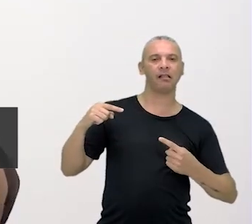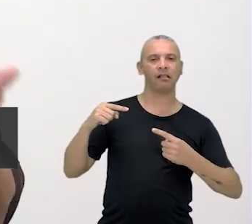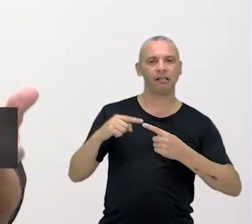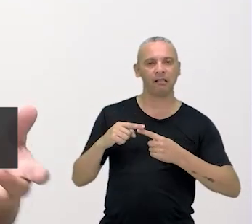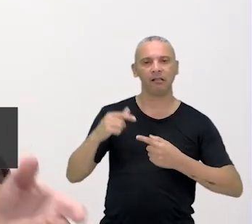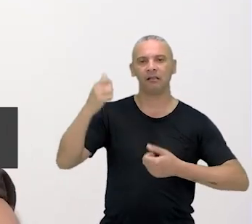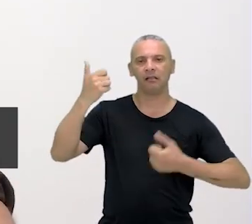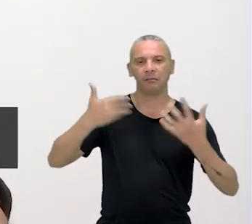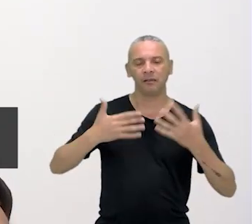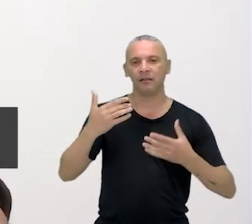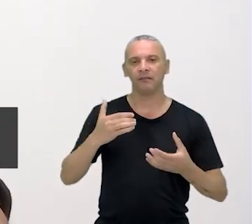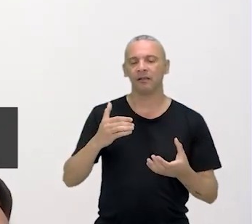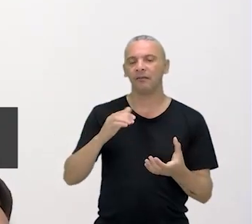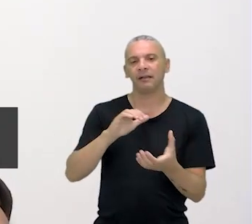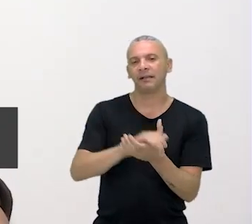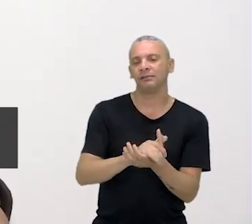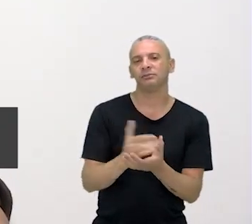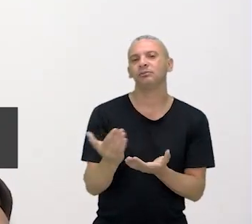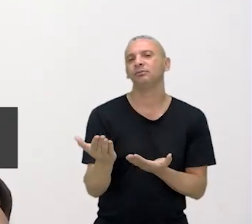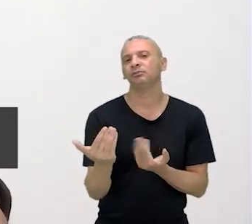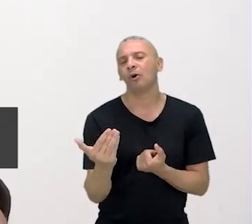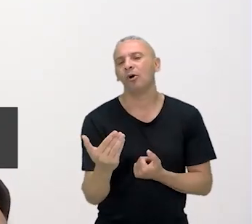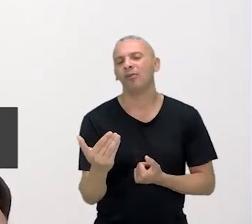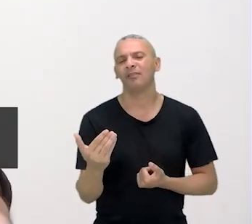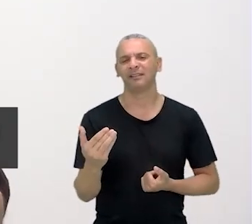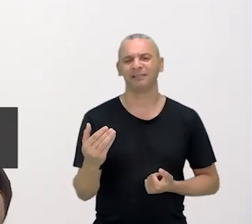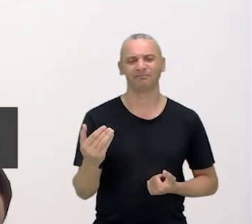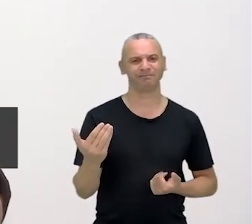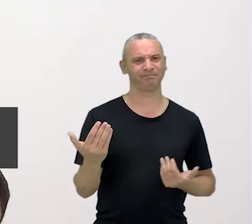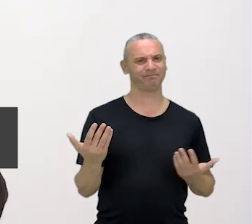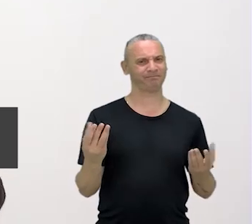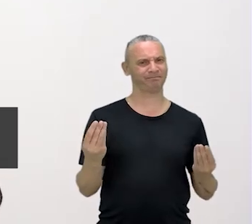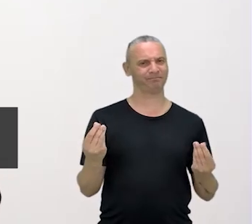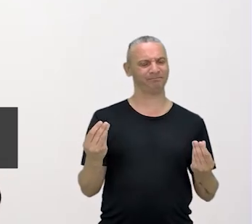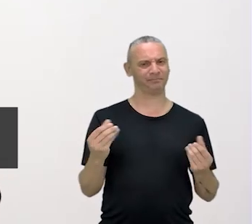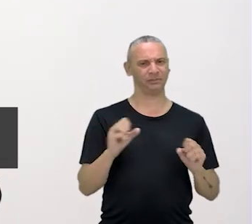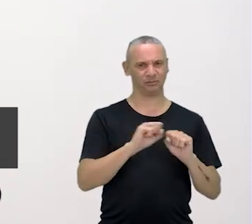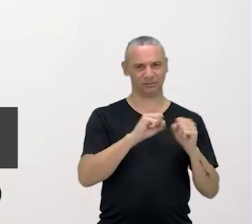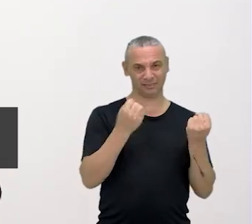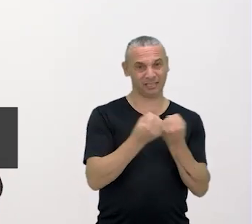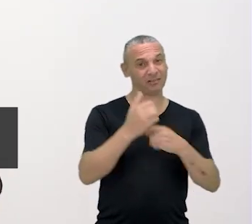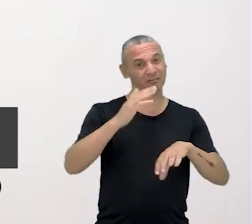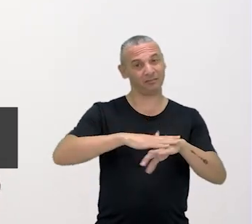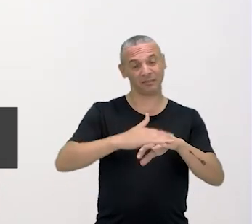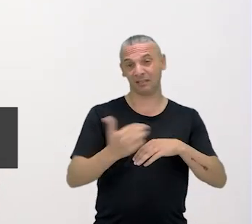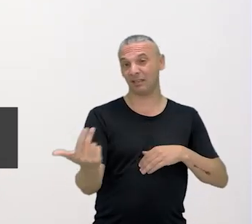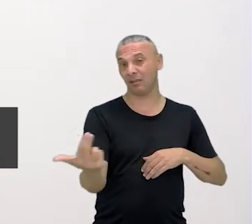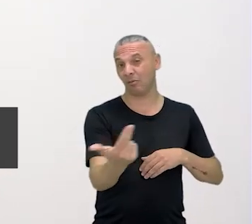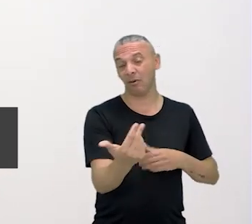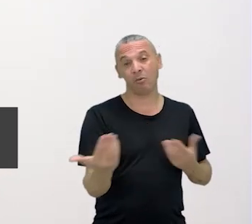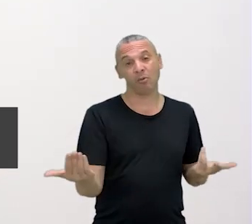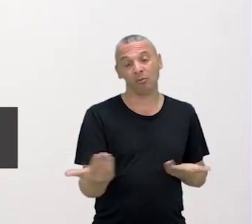aí casou com uma menininha mais jovem, mais nova. Não é assim que a nossa sociedade faz?